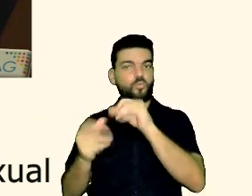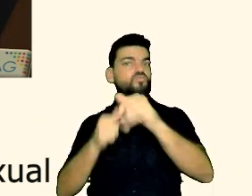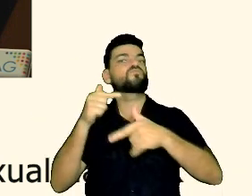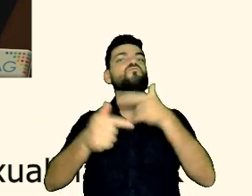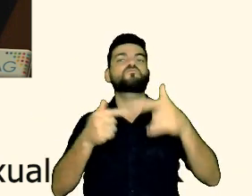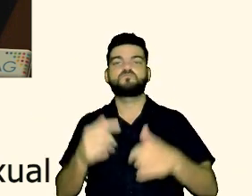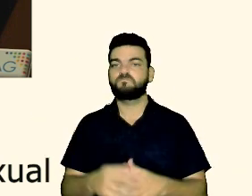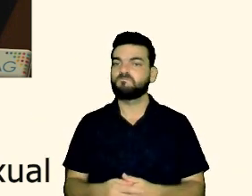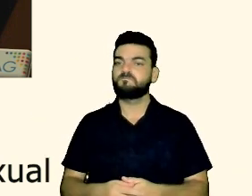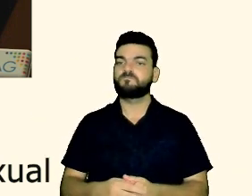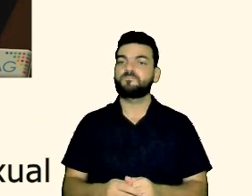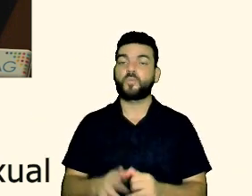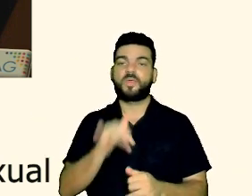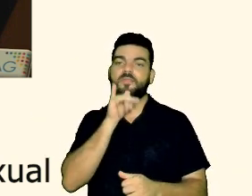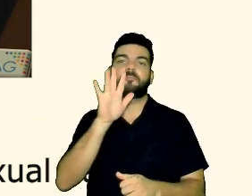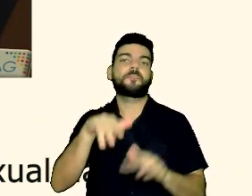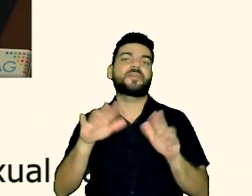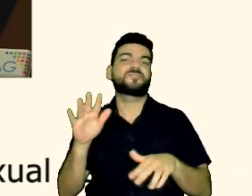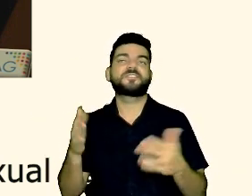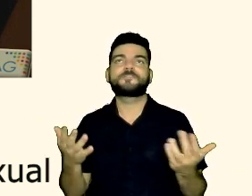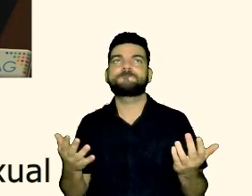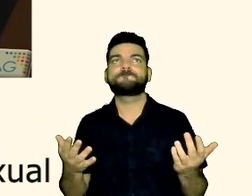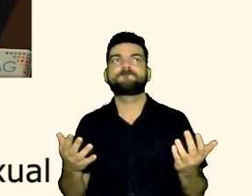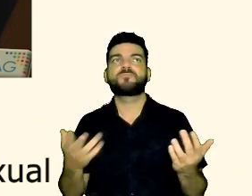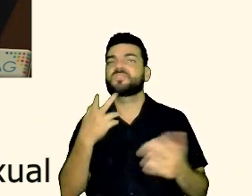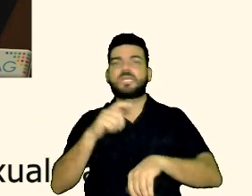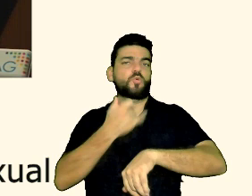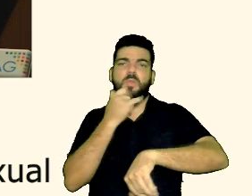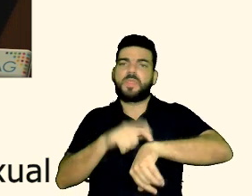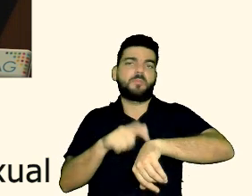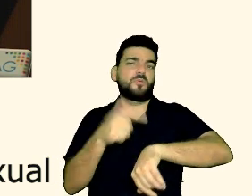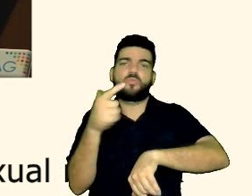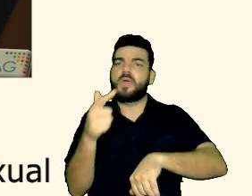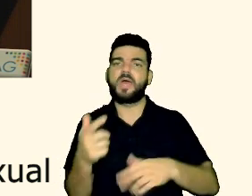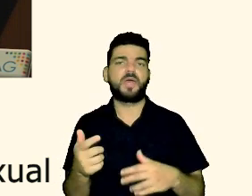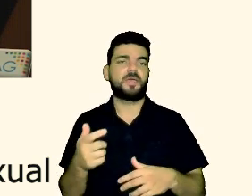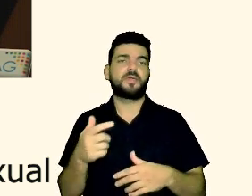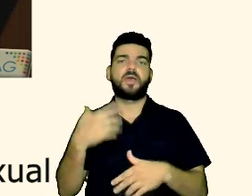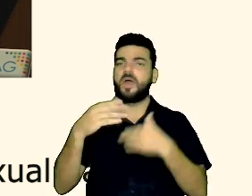fazer essas coisas, mas se não for assim, né, nós estamos